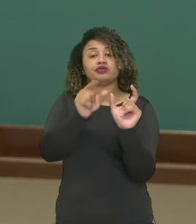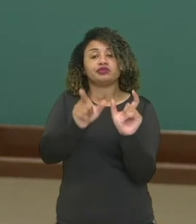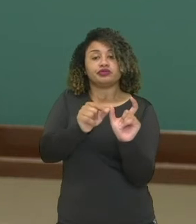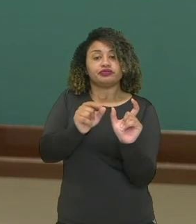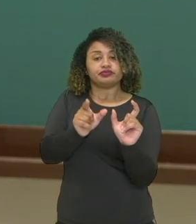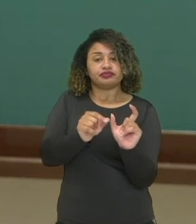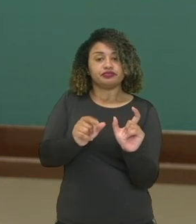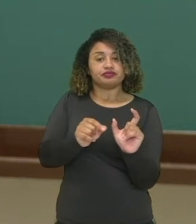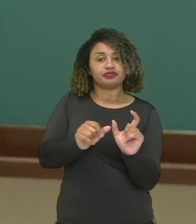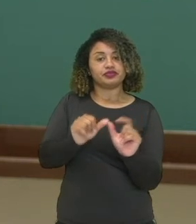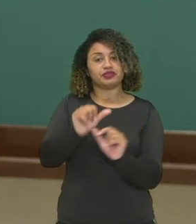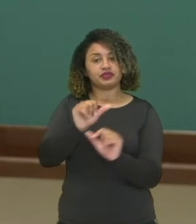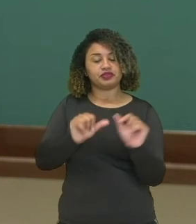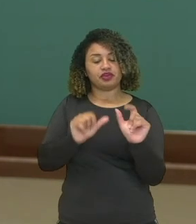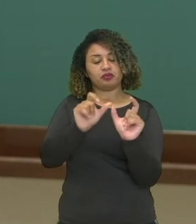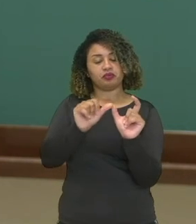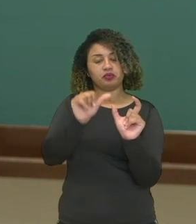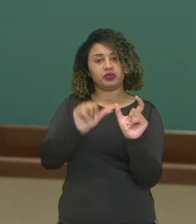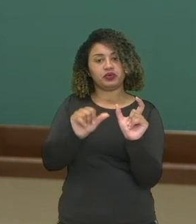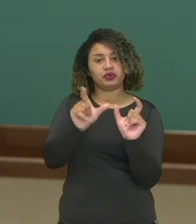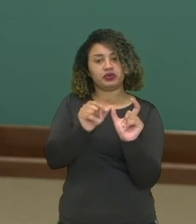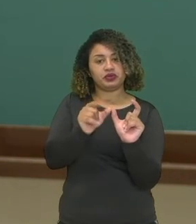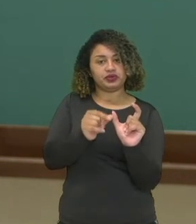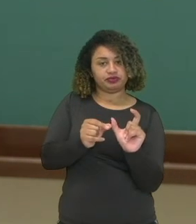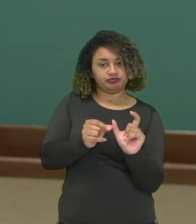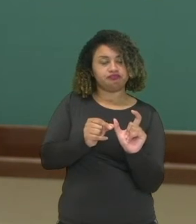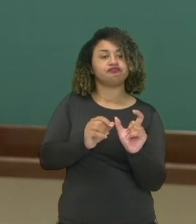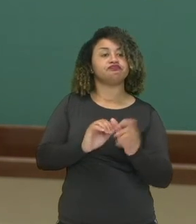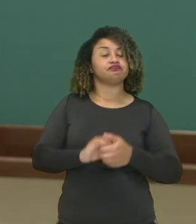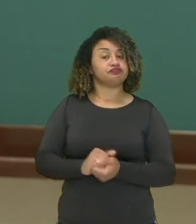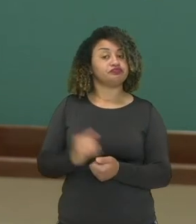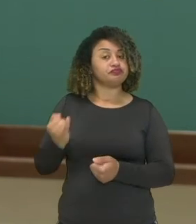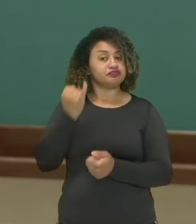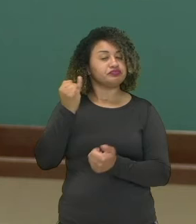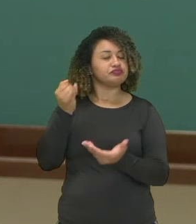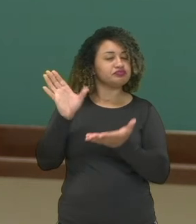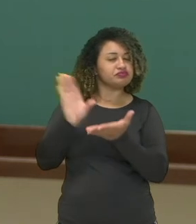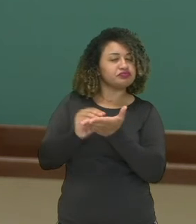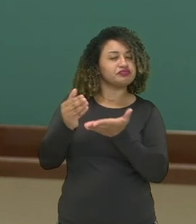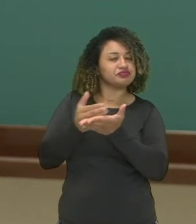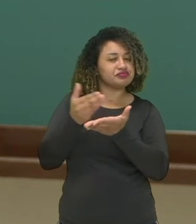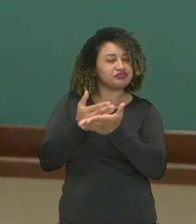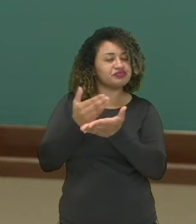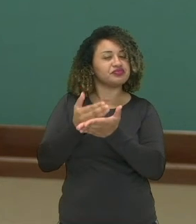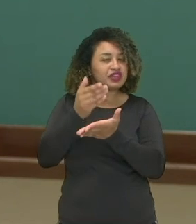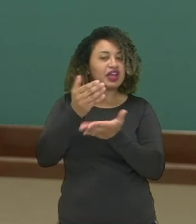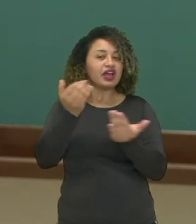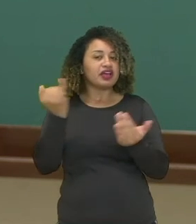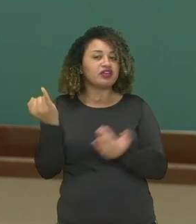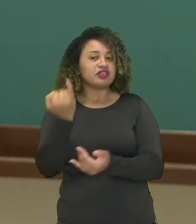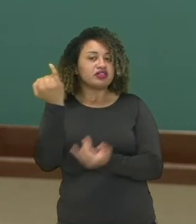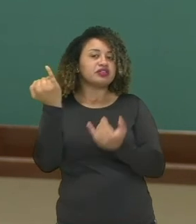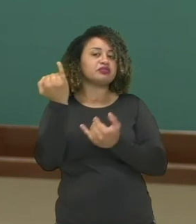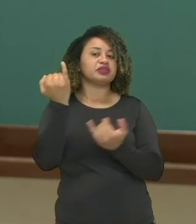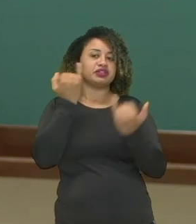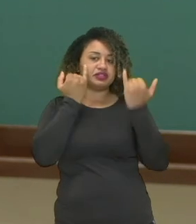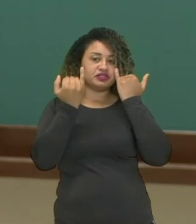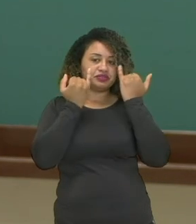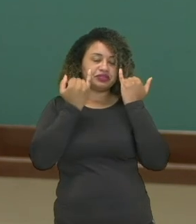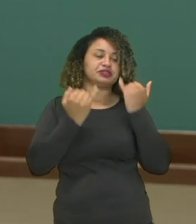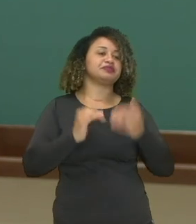e eles hicieron. Ah, notem isso no caderno, essa irregularidade, de